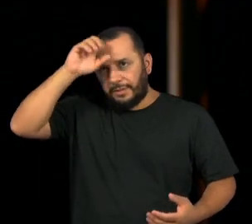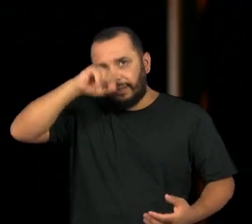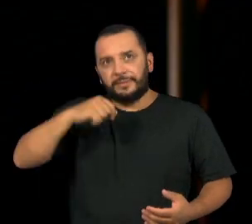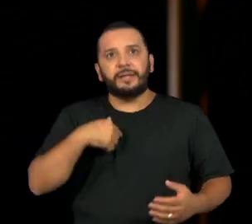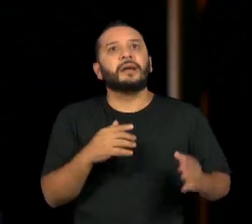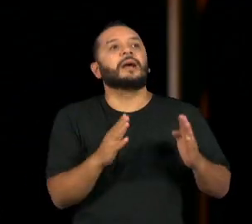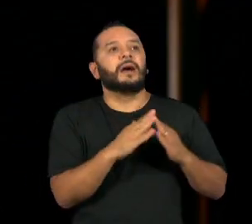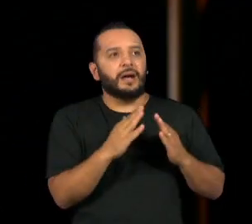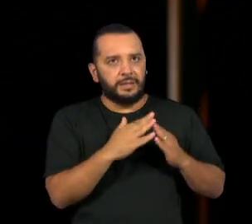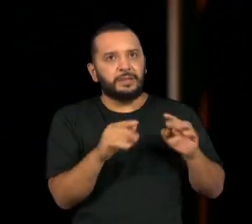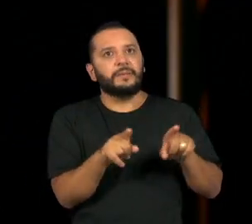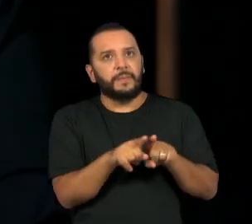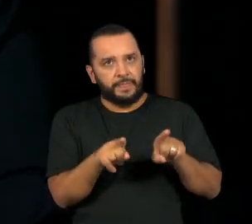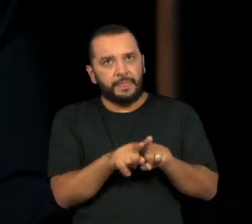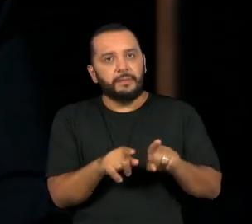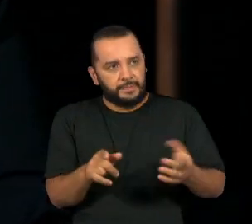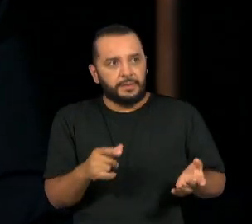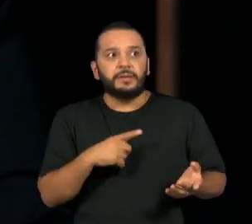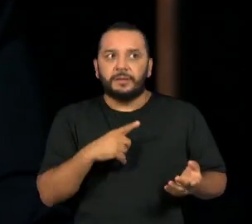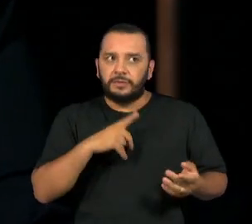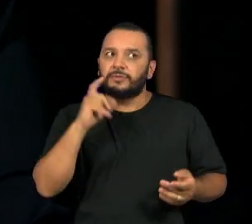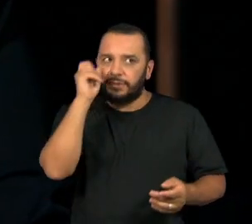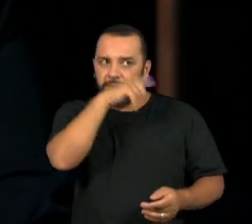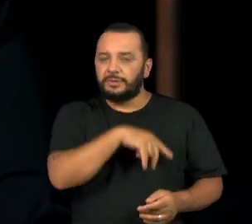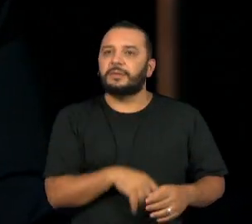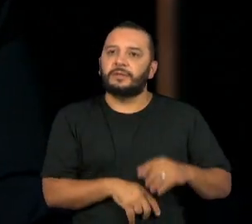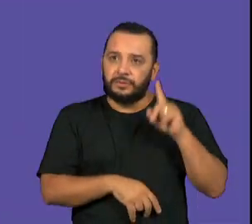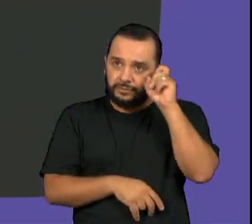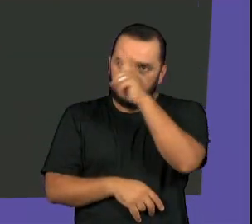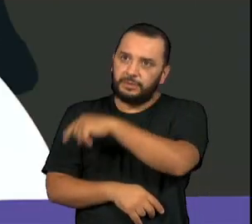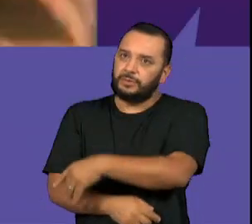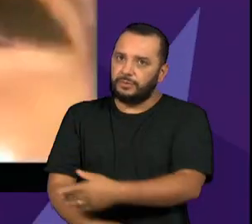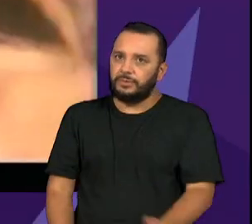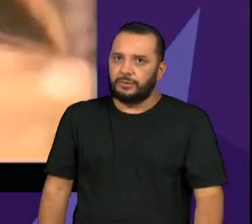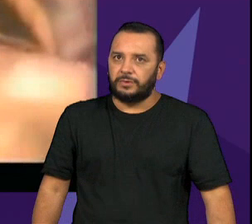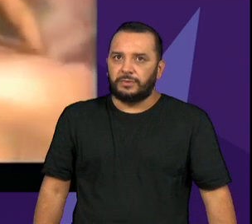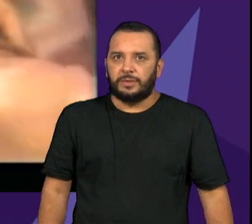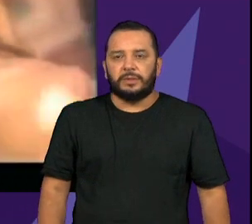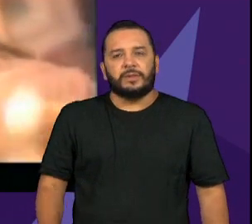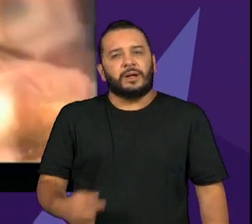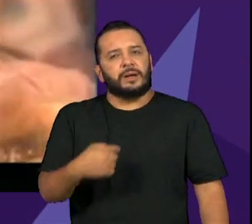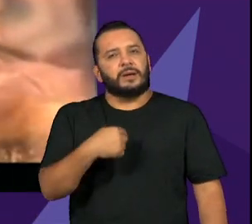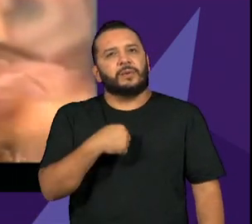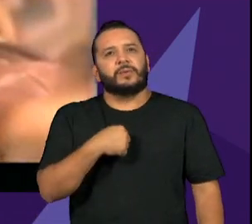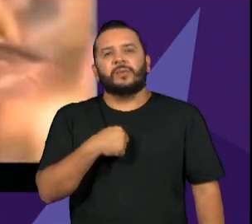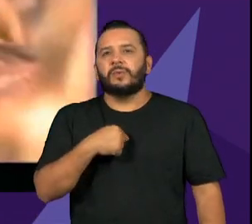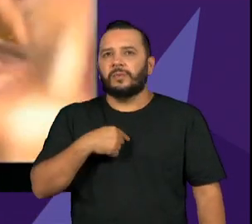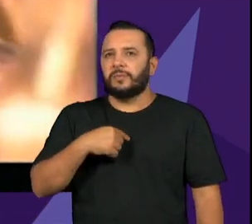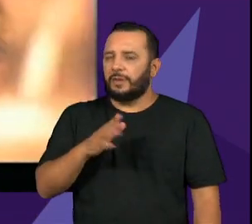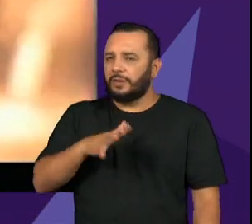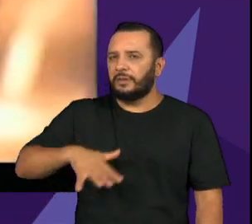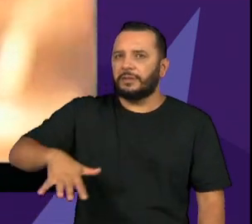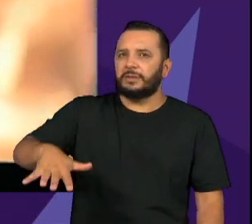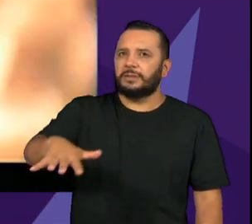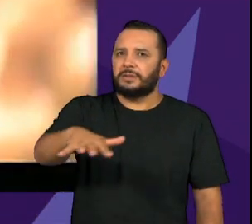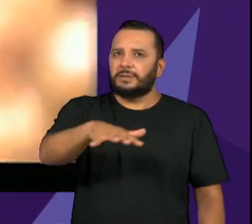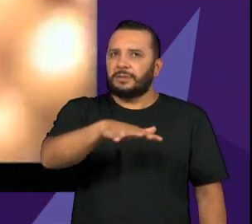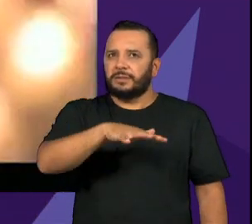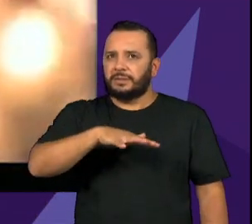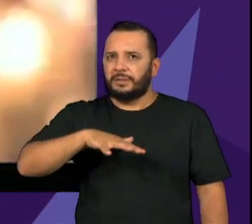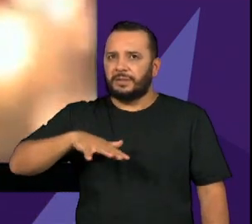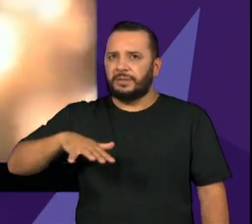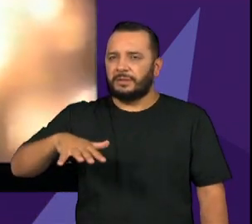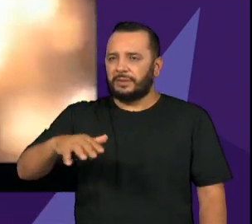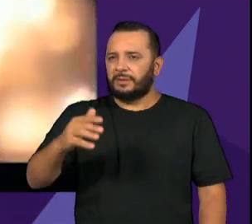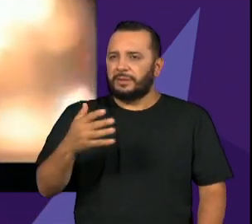também. Lá é proibido. É difícil. É difícil. Alma não tem cor, porque eu